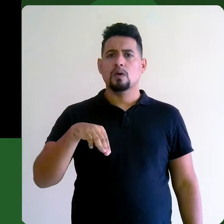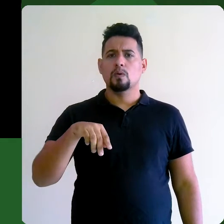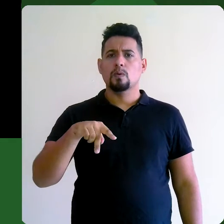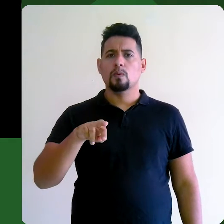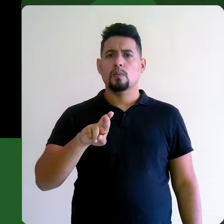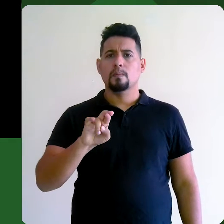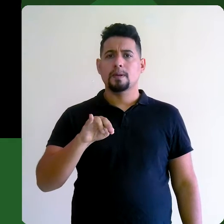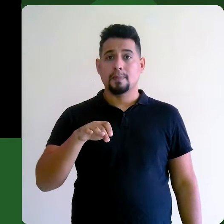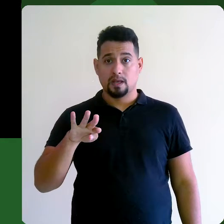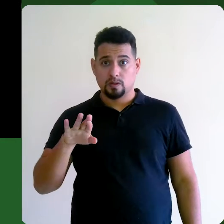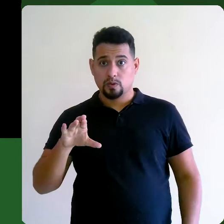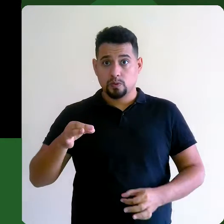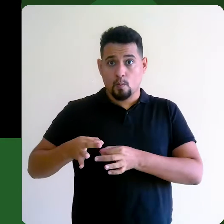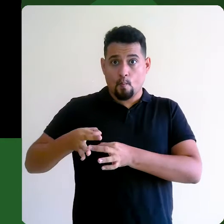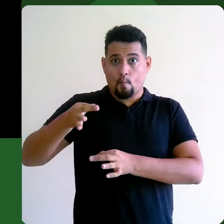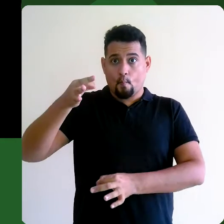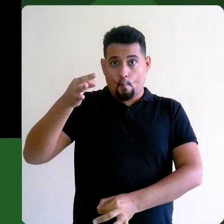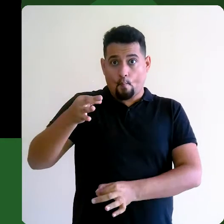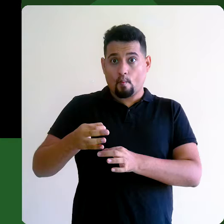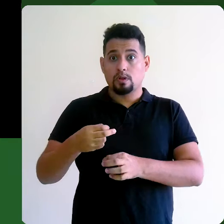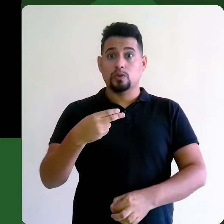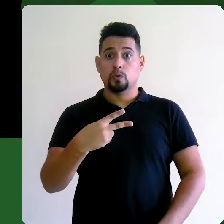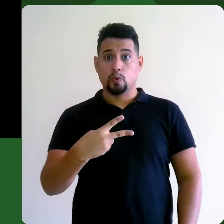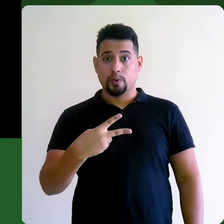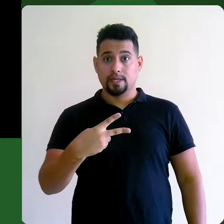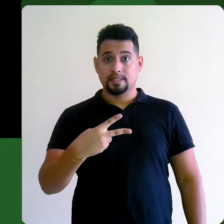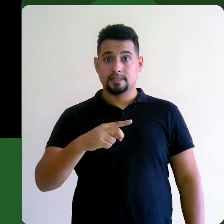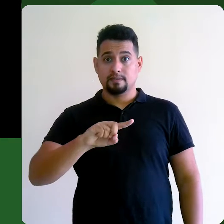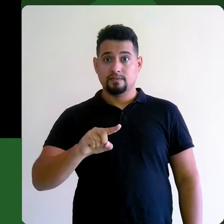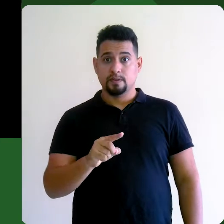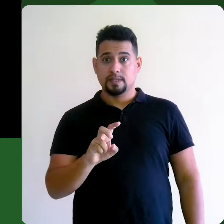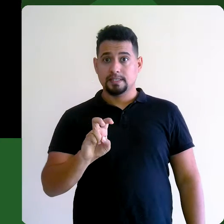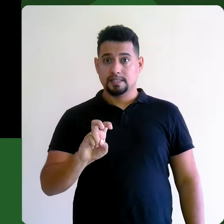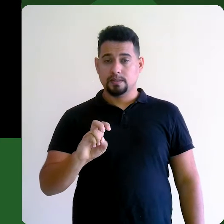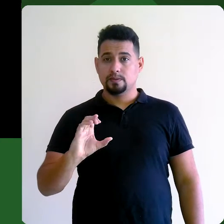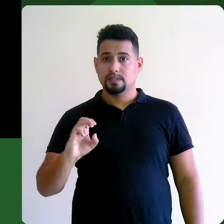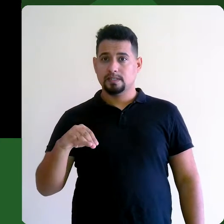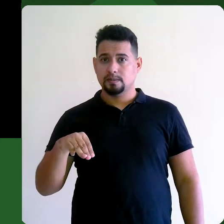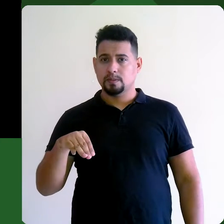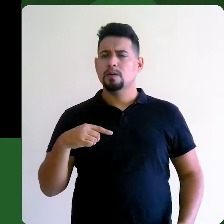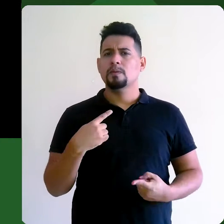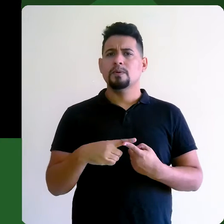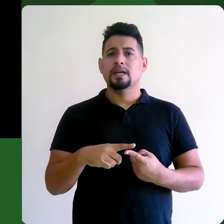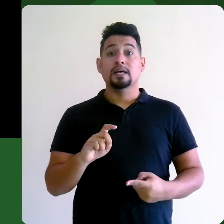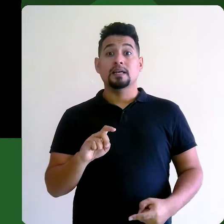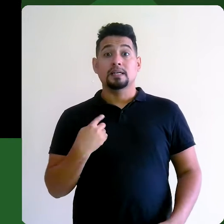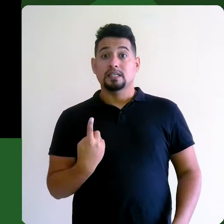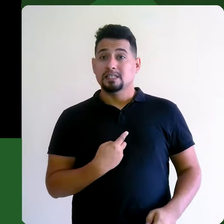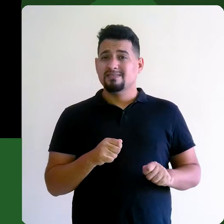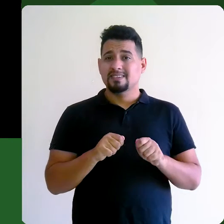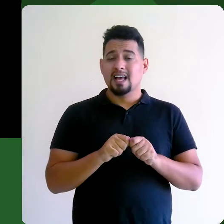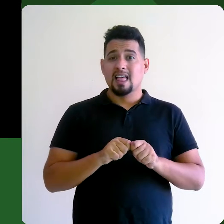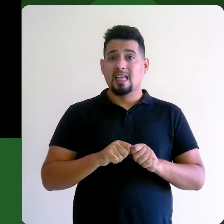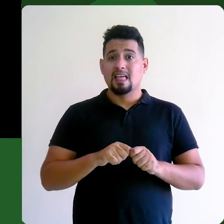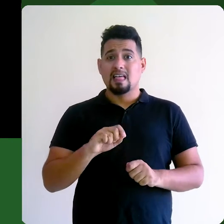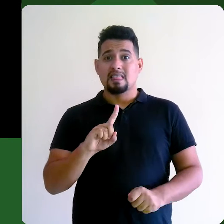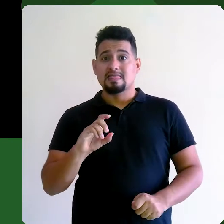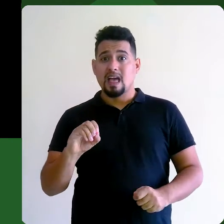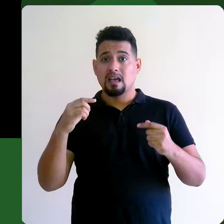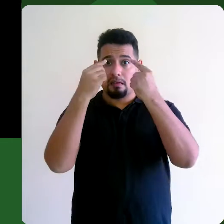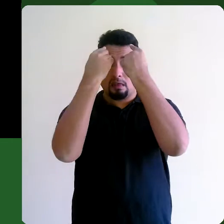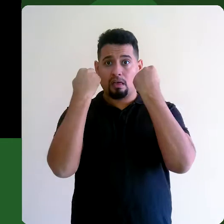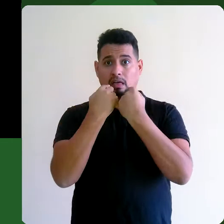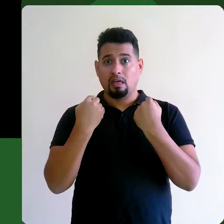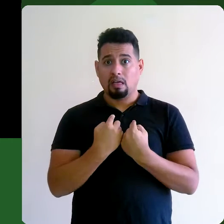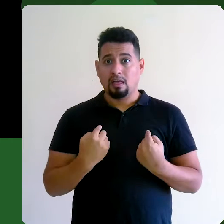comprimento, vai ser de 2,5 centímetros. Porque se nós fizermos 10 cabeças ou 9